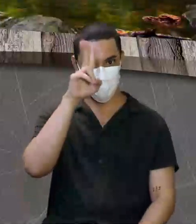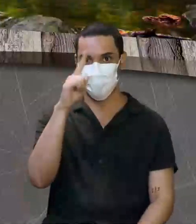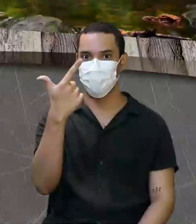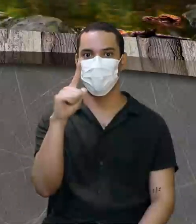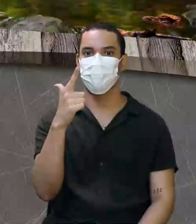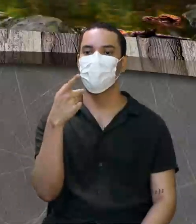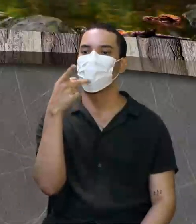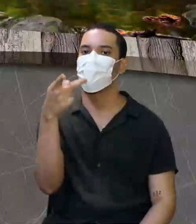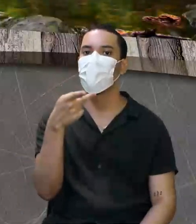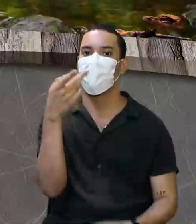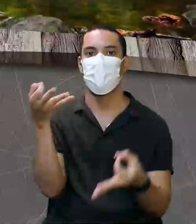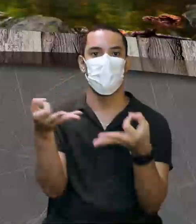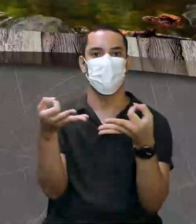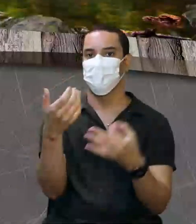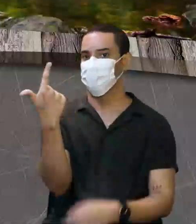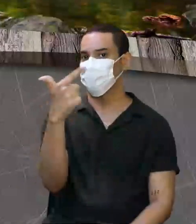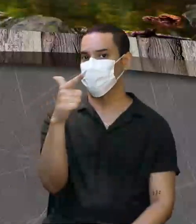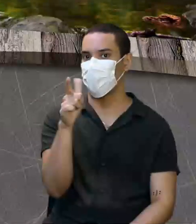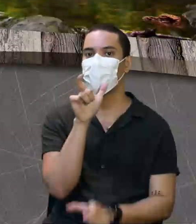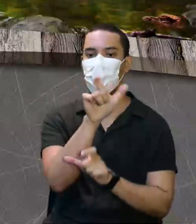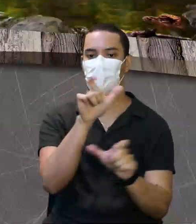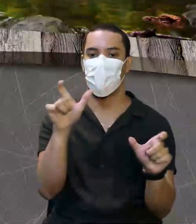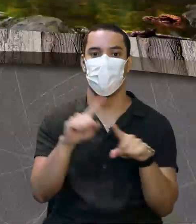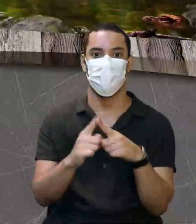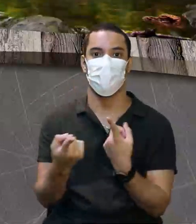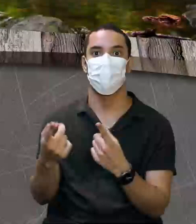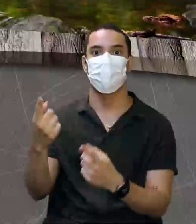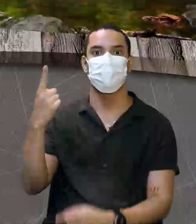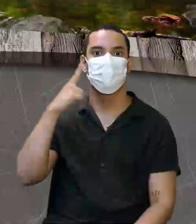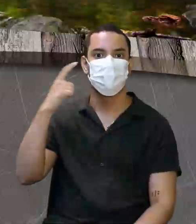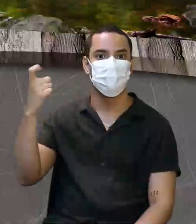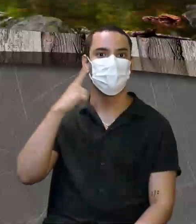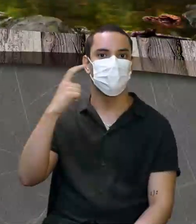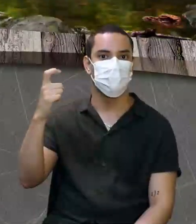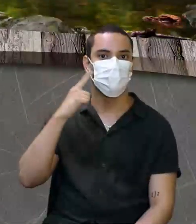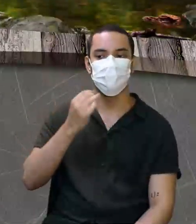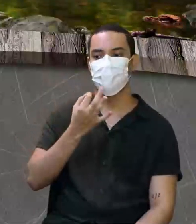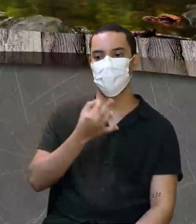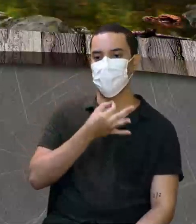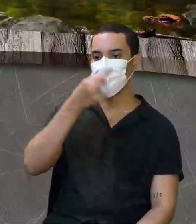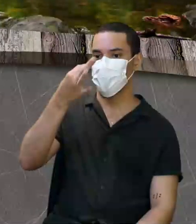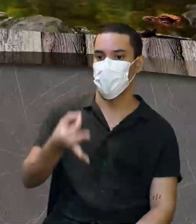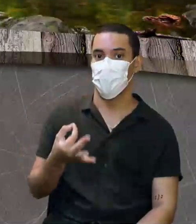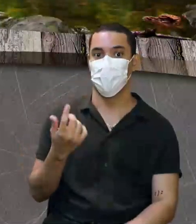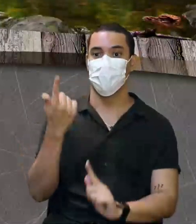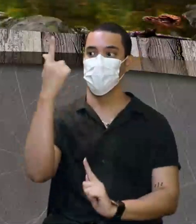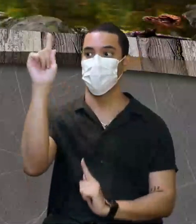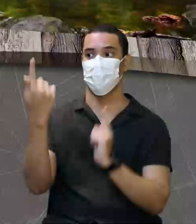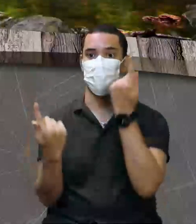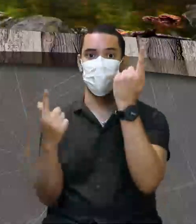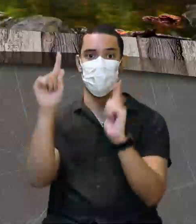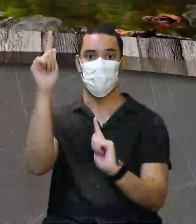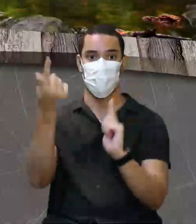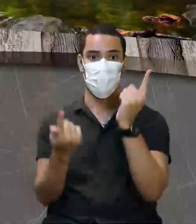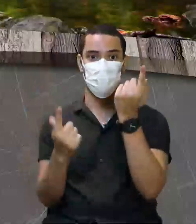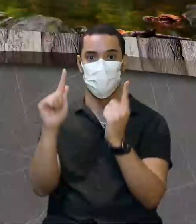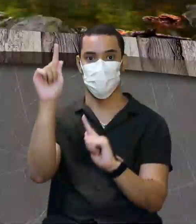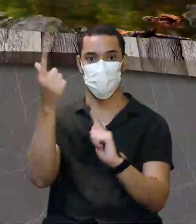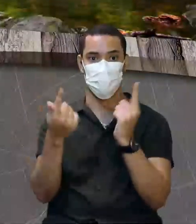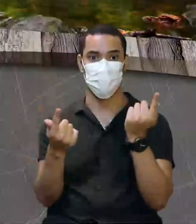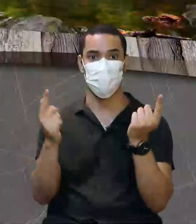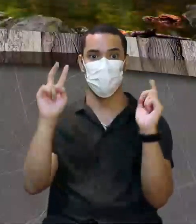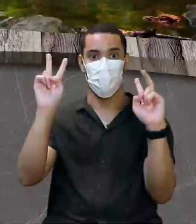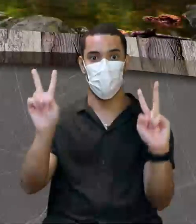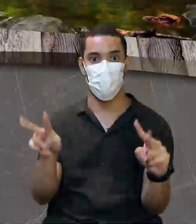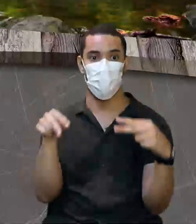tinha fala, mas eles se comunicavam por sons, por gestos, por olhar. Lembra aquelas imagens que